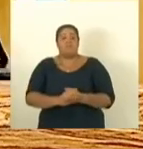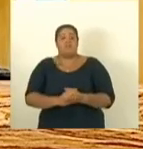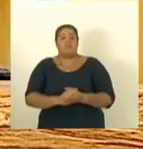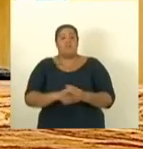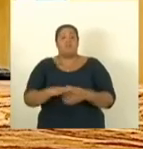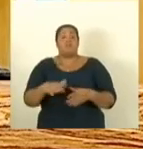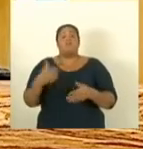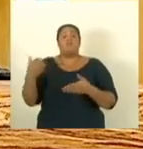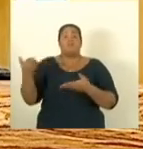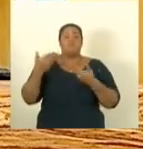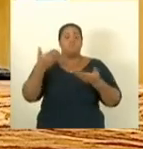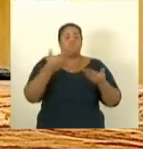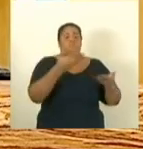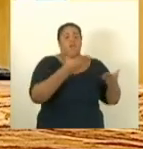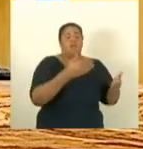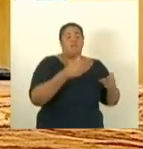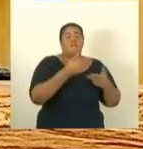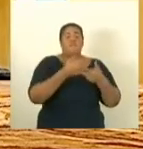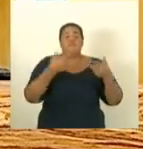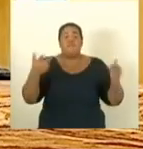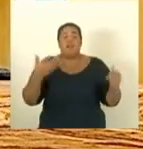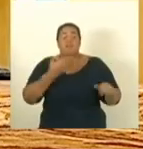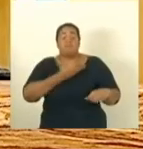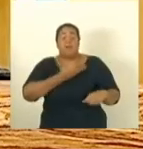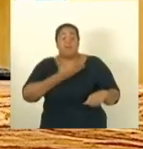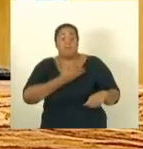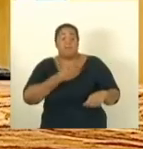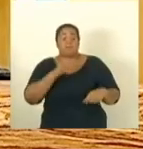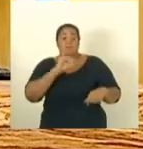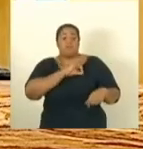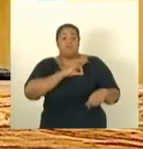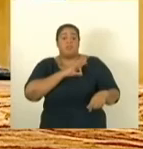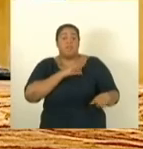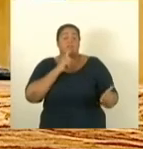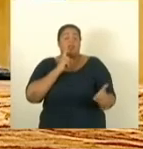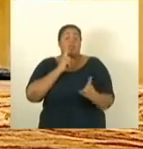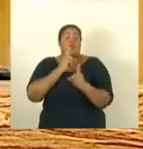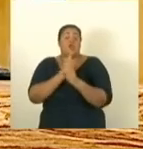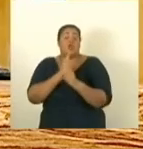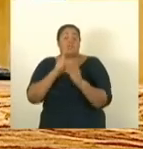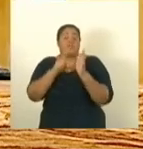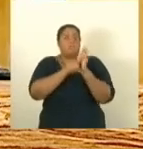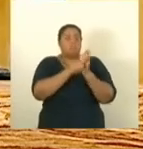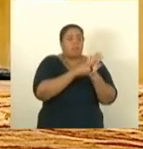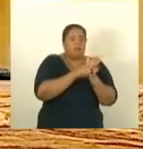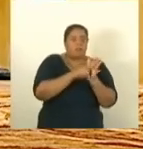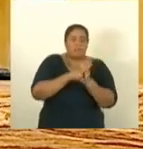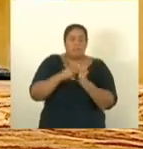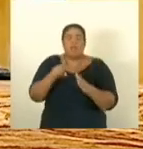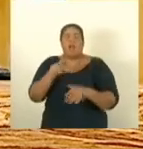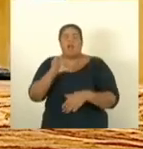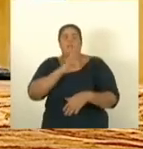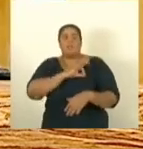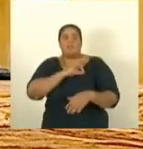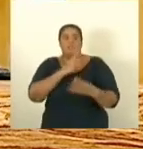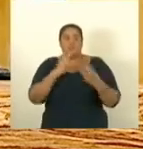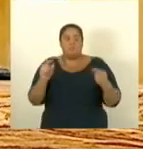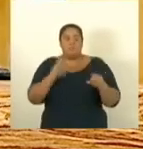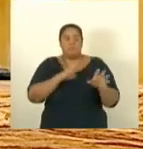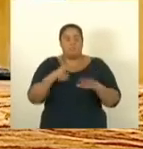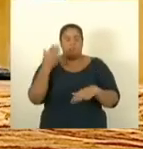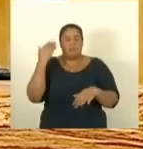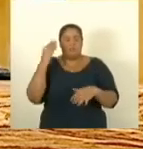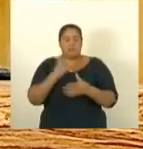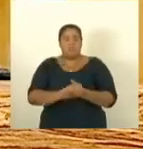ativa que estão aposentados também têm essa disponibilidade para ajudar. Inclusive, presidente, recebemos aí